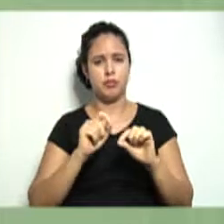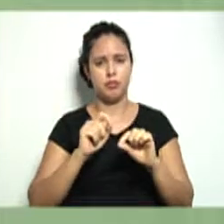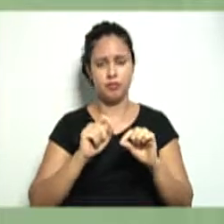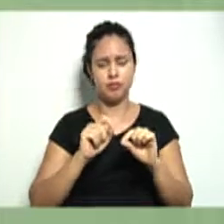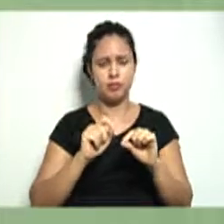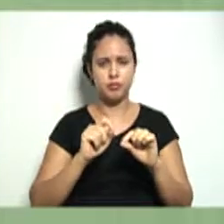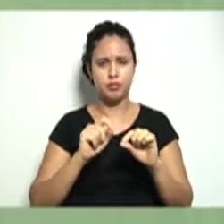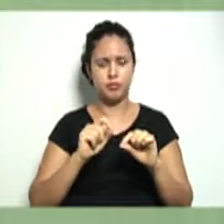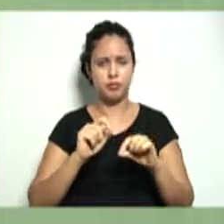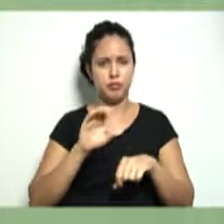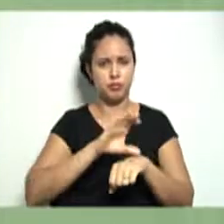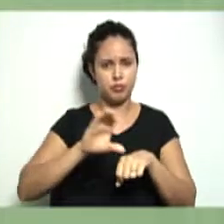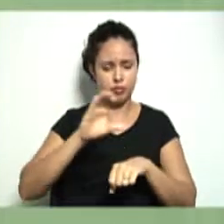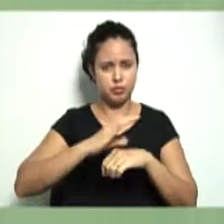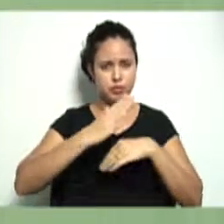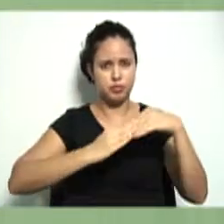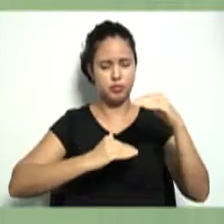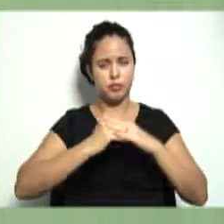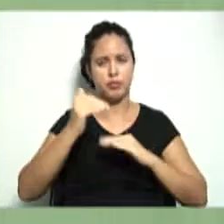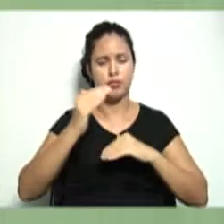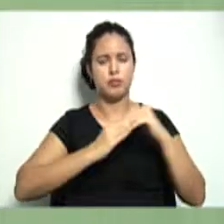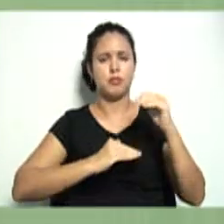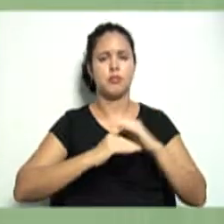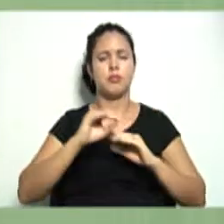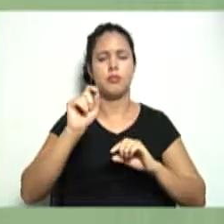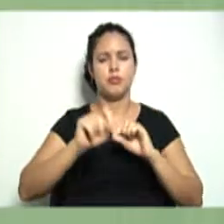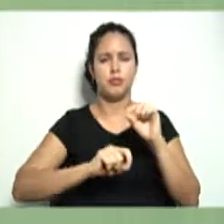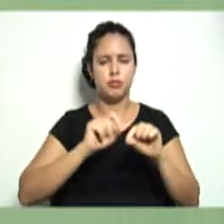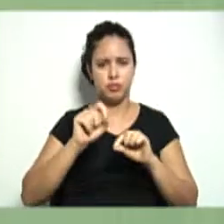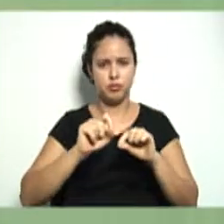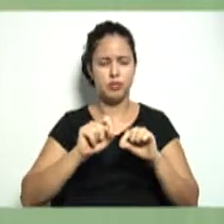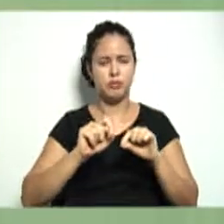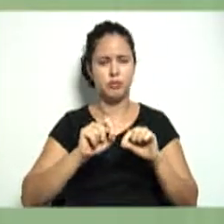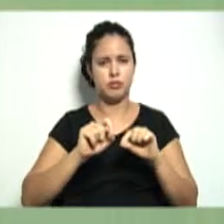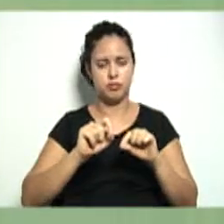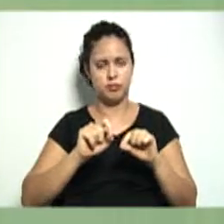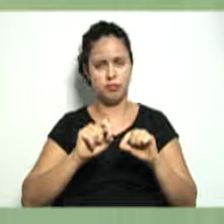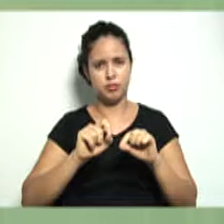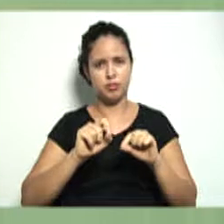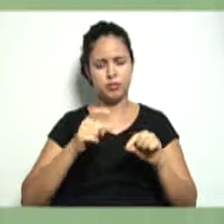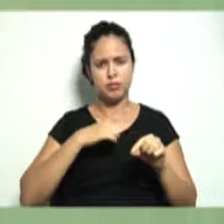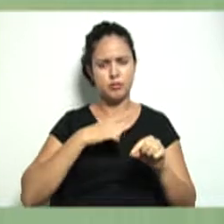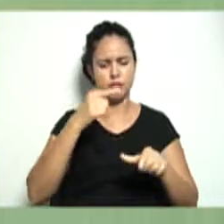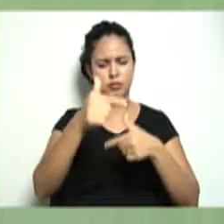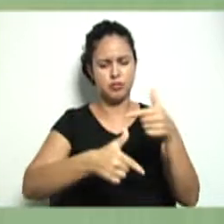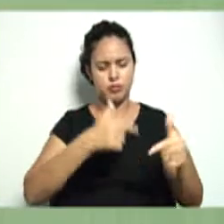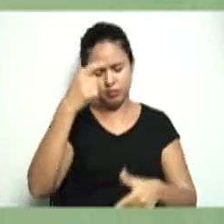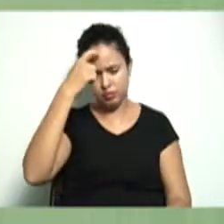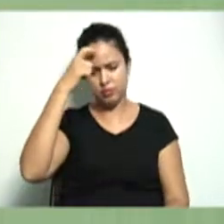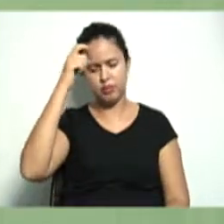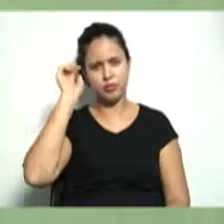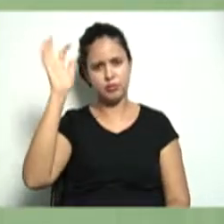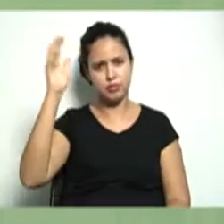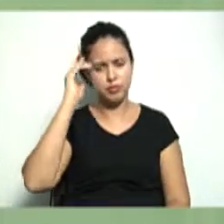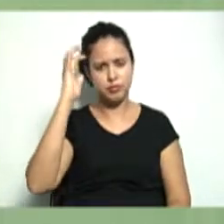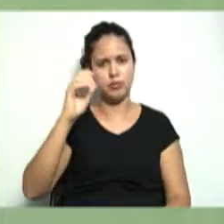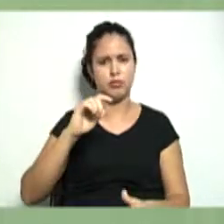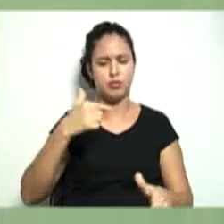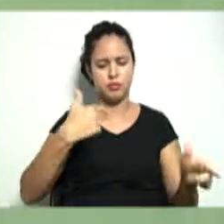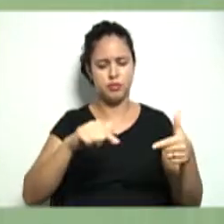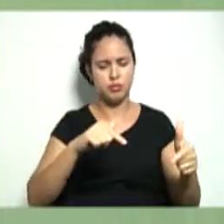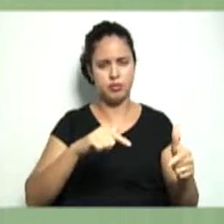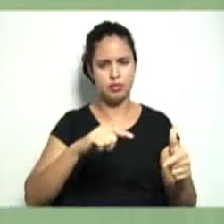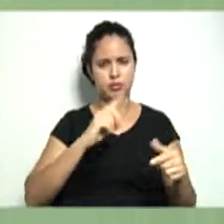aspectos operacionais, vinculados ao exercício intelectual e manual de uma tarefa específica. Certo?